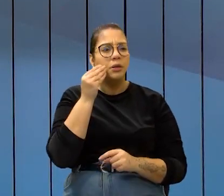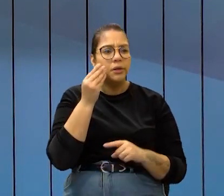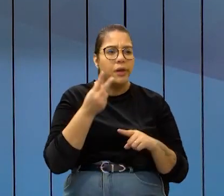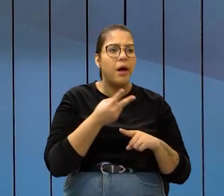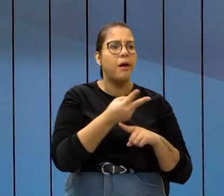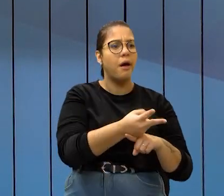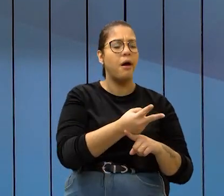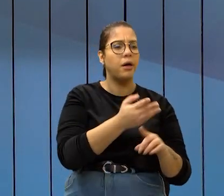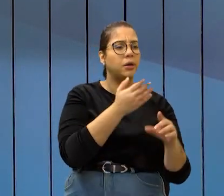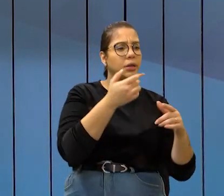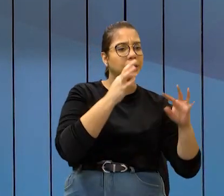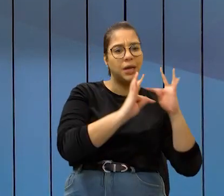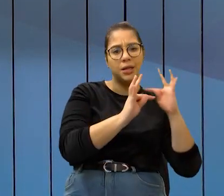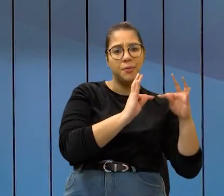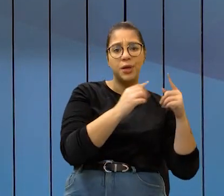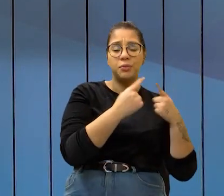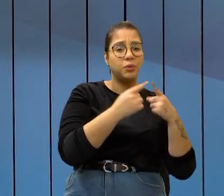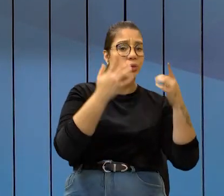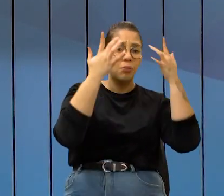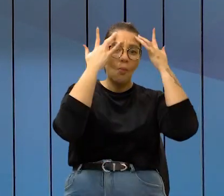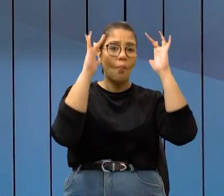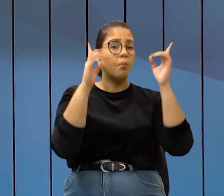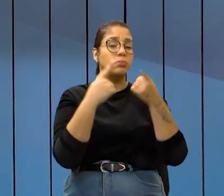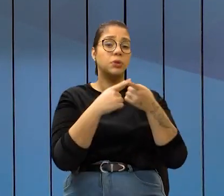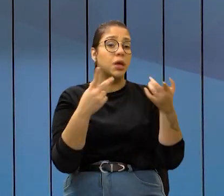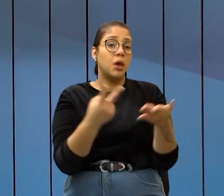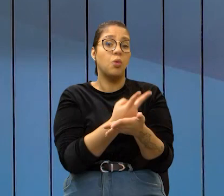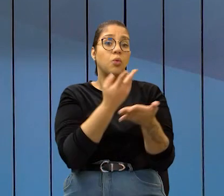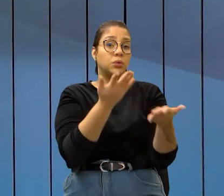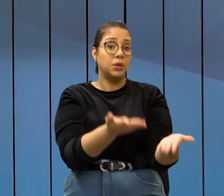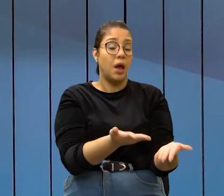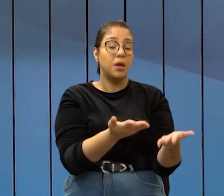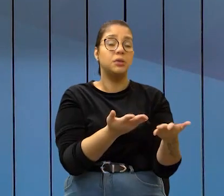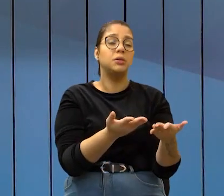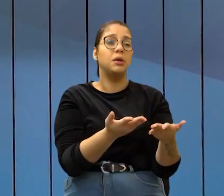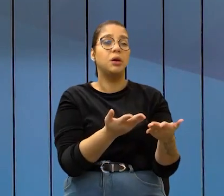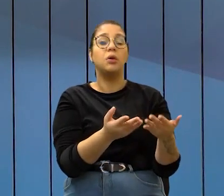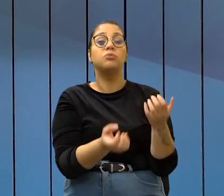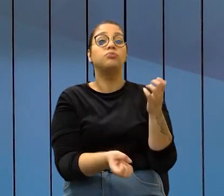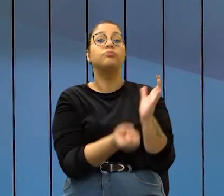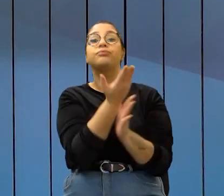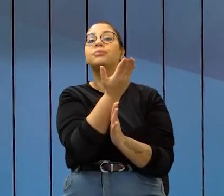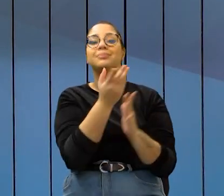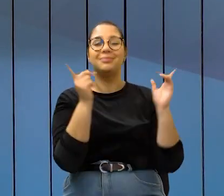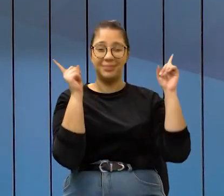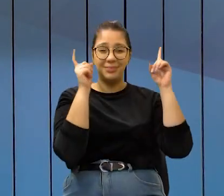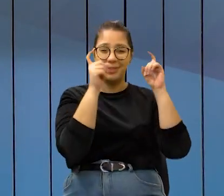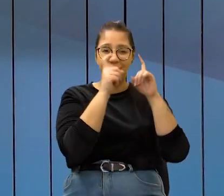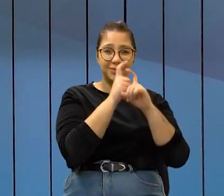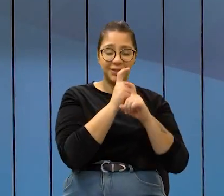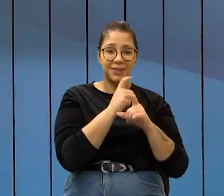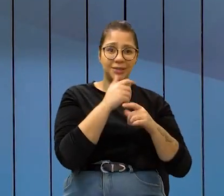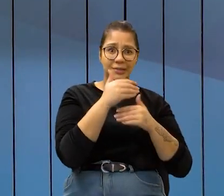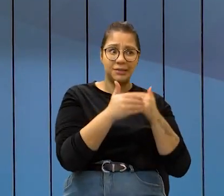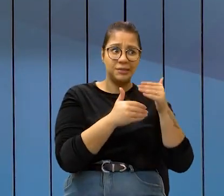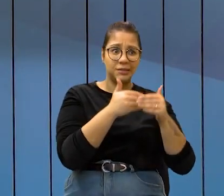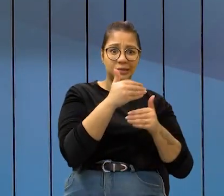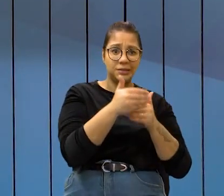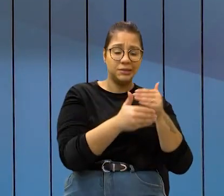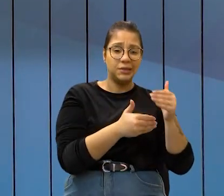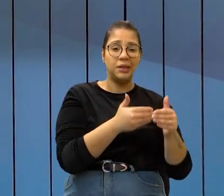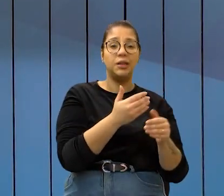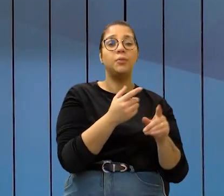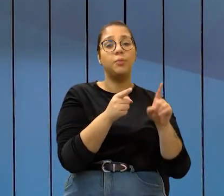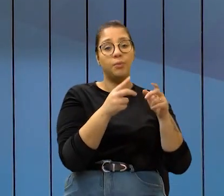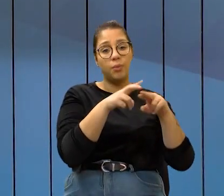de tratamento, se você não sabe o fator que dá o gatilho, né? Acaba dificultando e